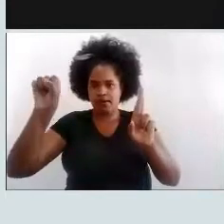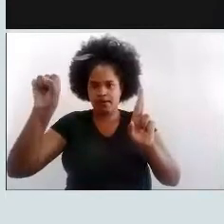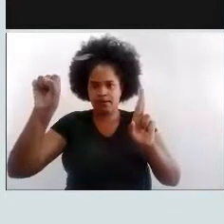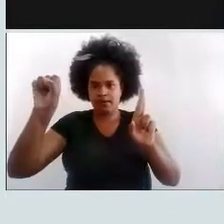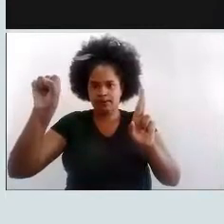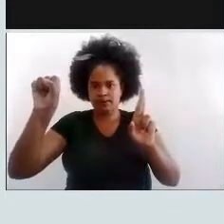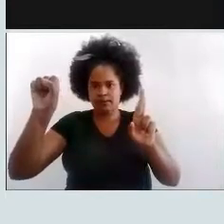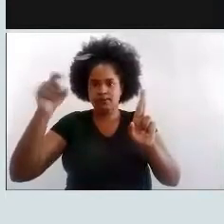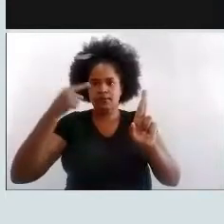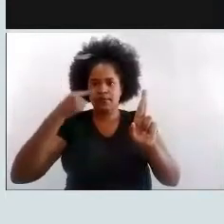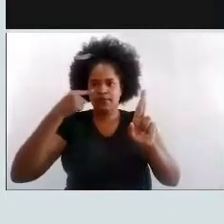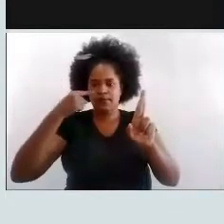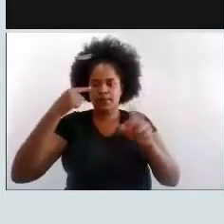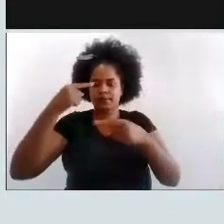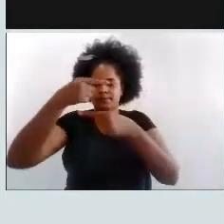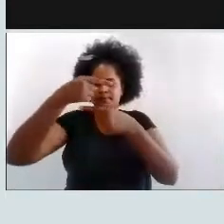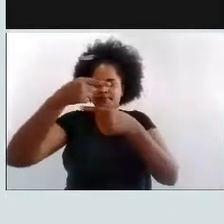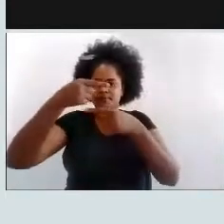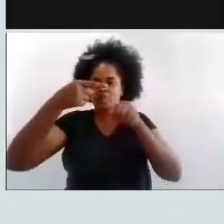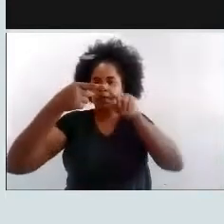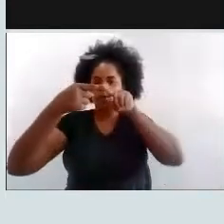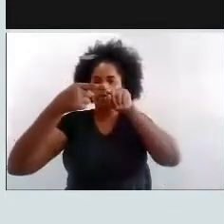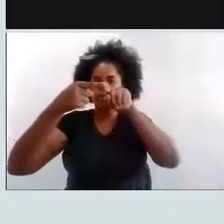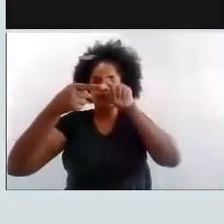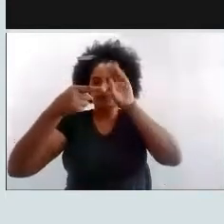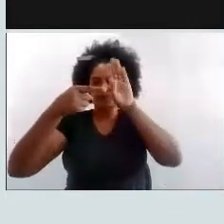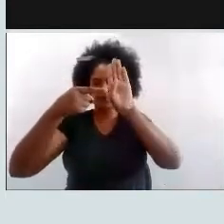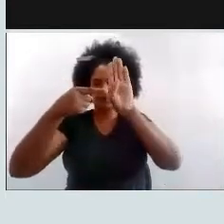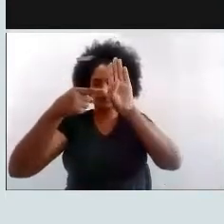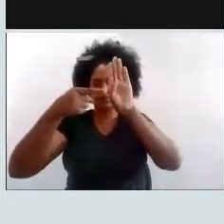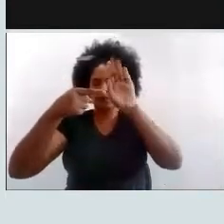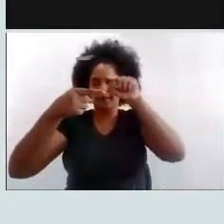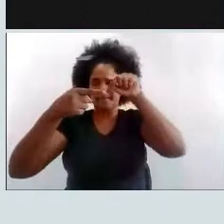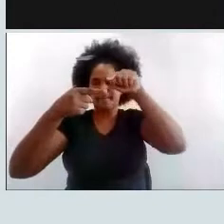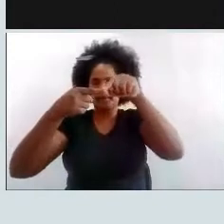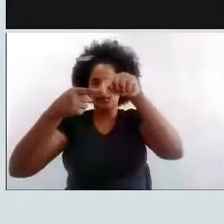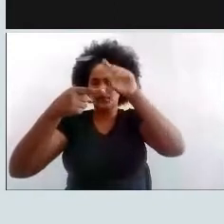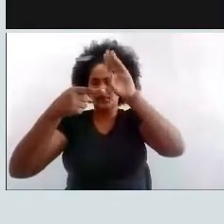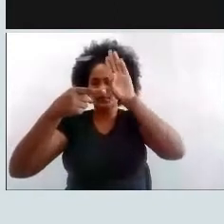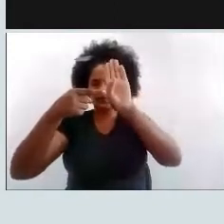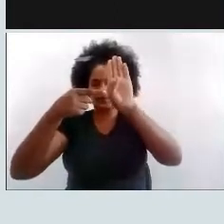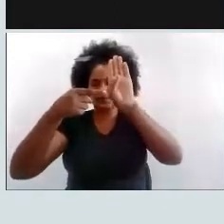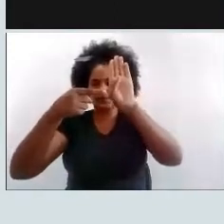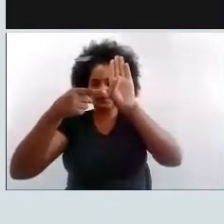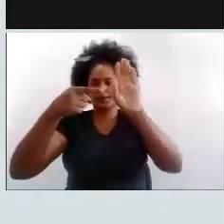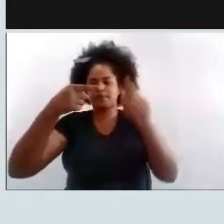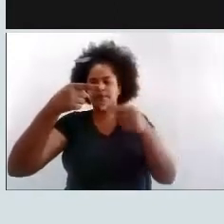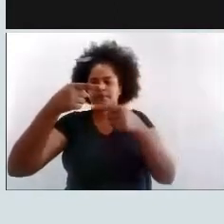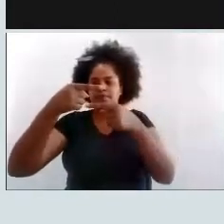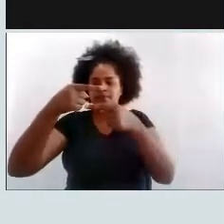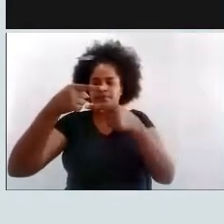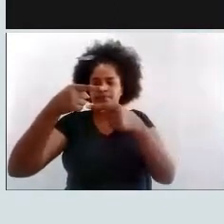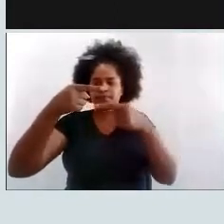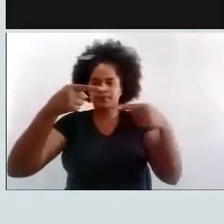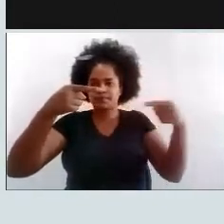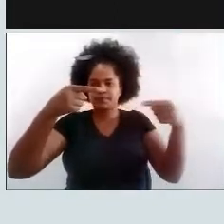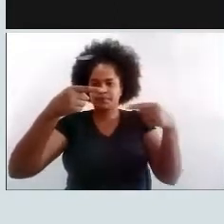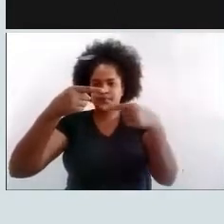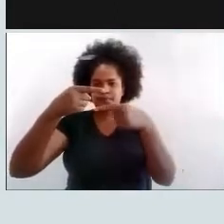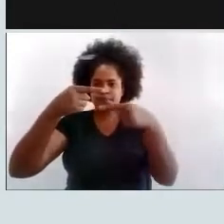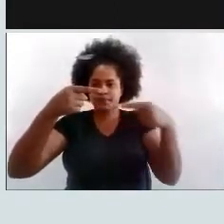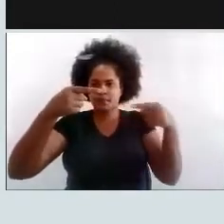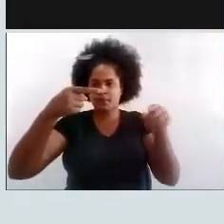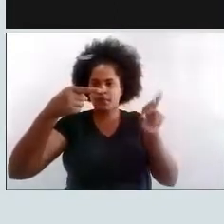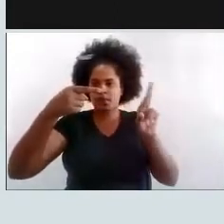imaginem que só tem essa reta e esse ponto P. E por nós termos